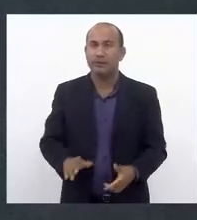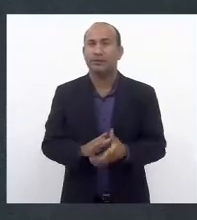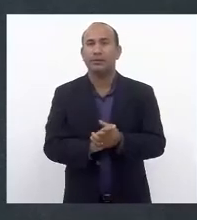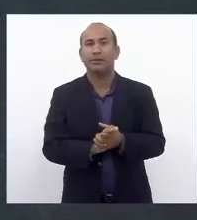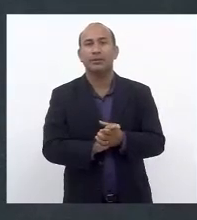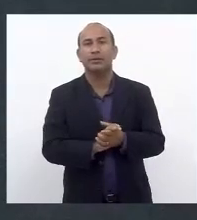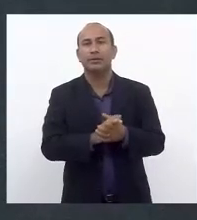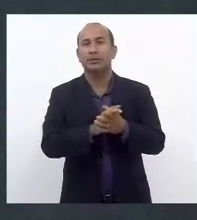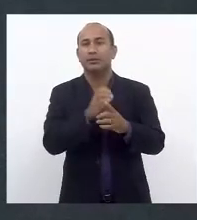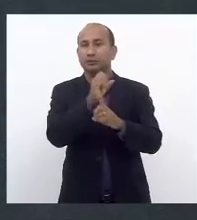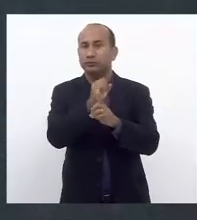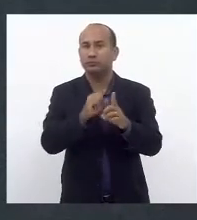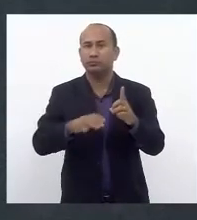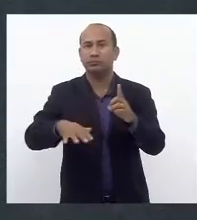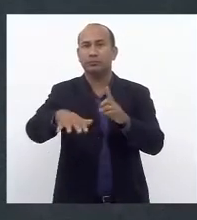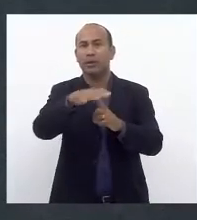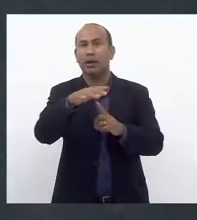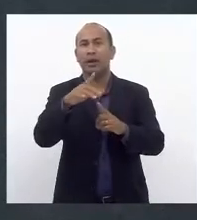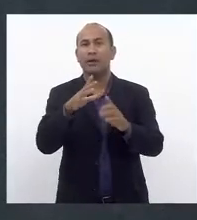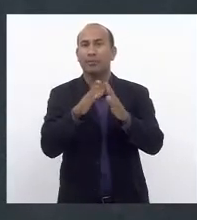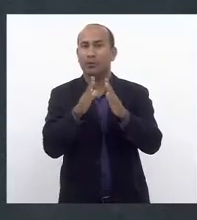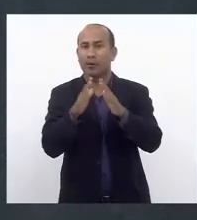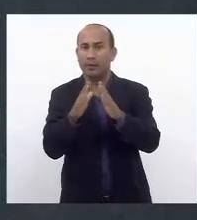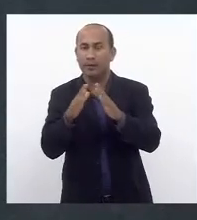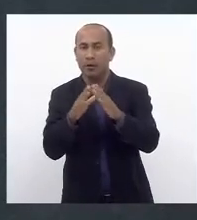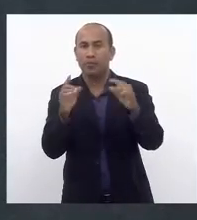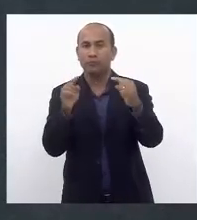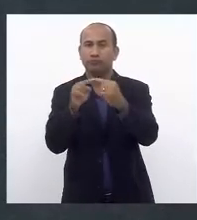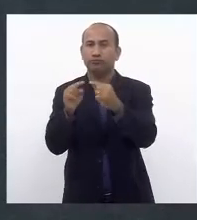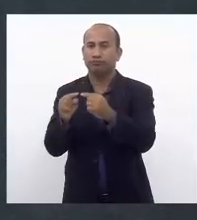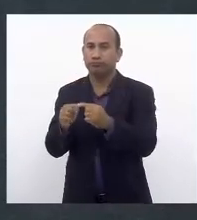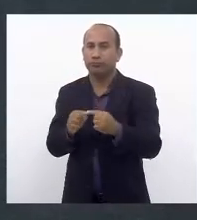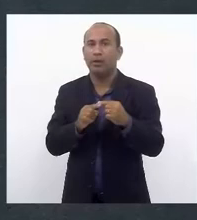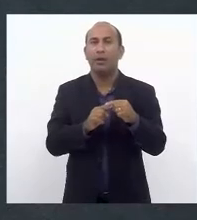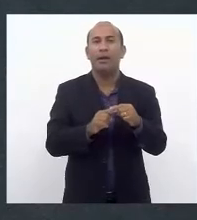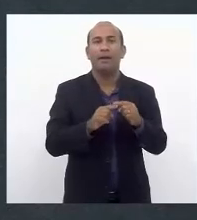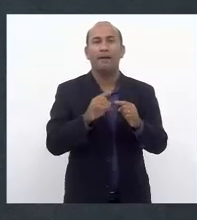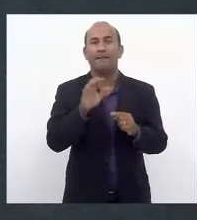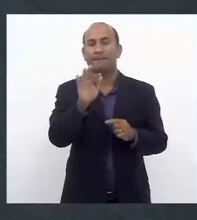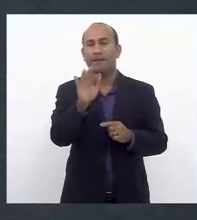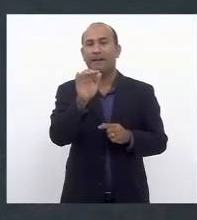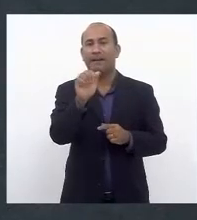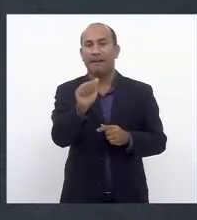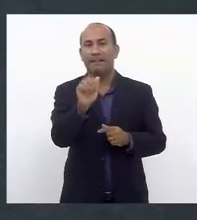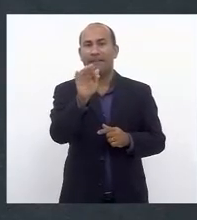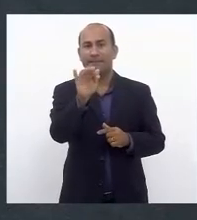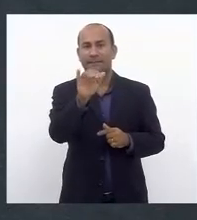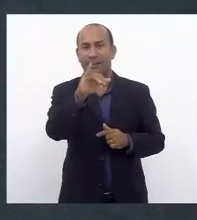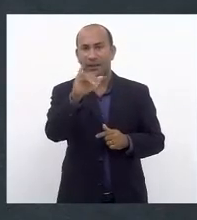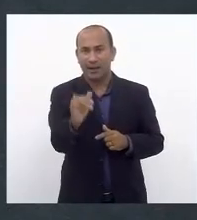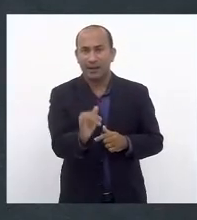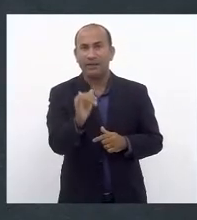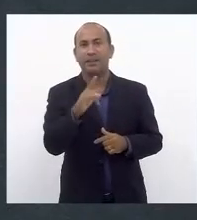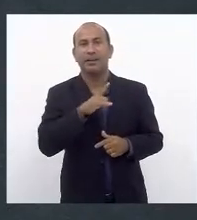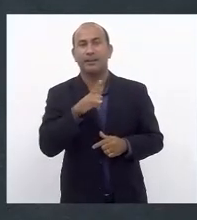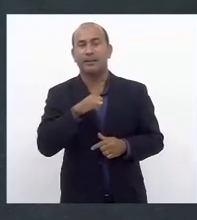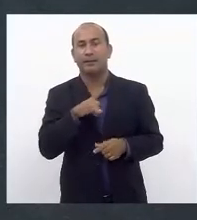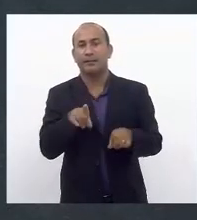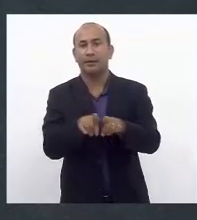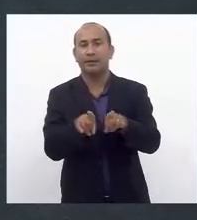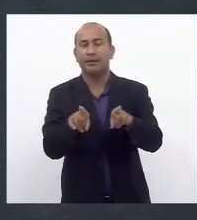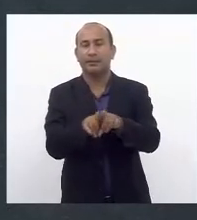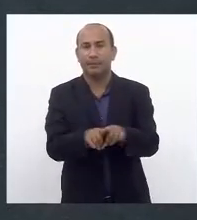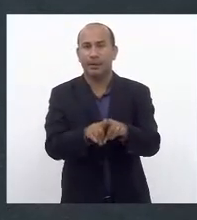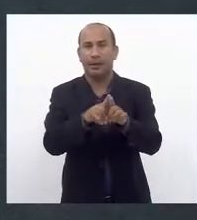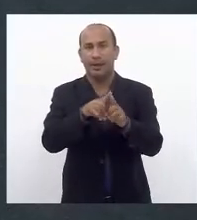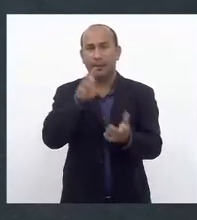pelos presidentes de associações de moradores ligadas à Faferj, mas também a gente teve um elemento